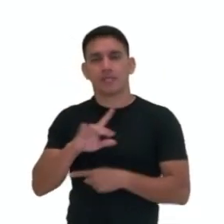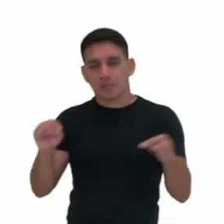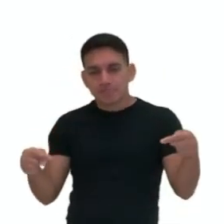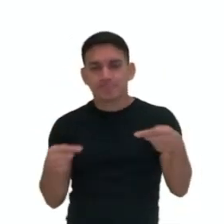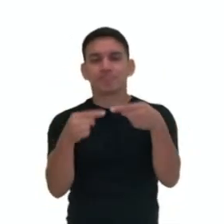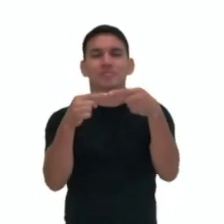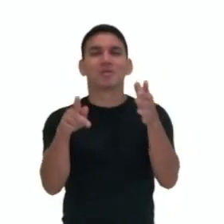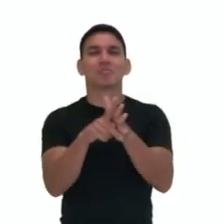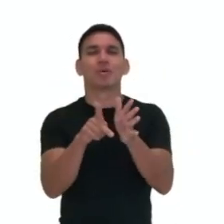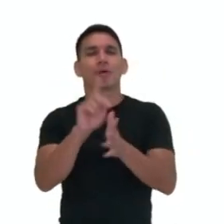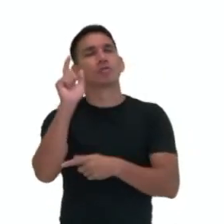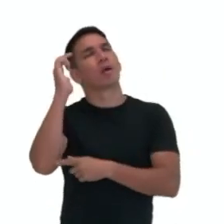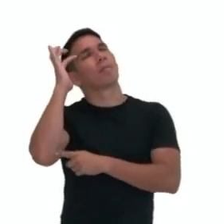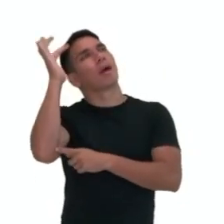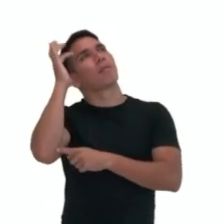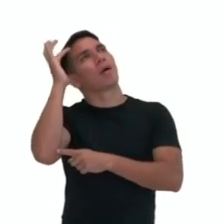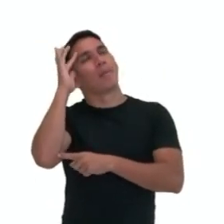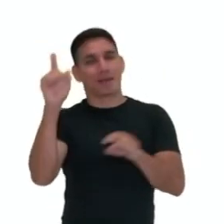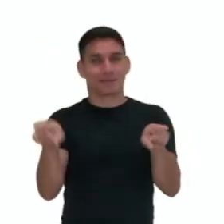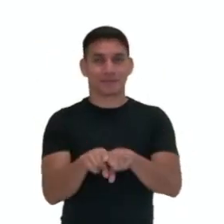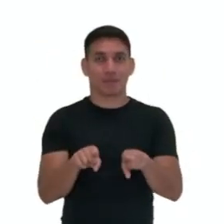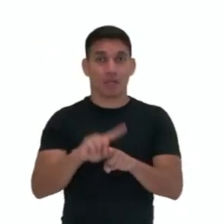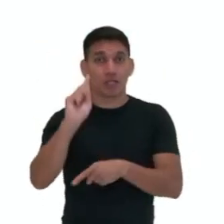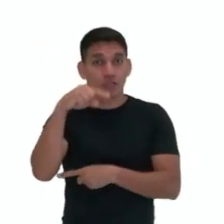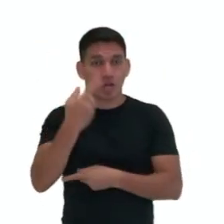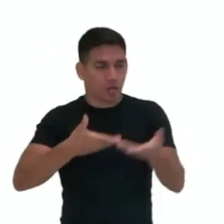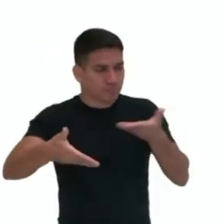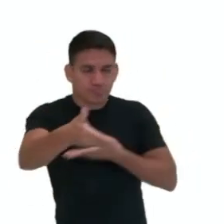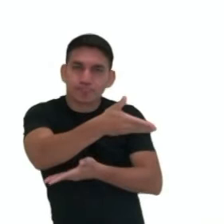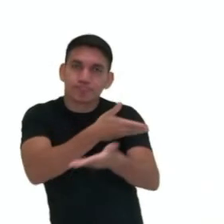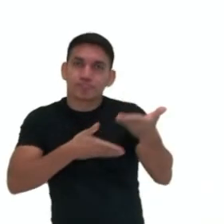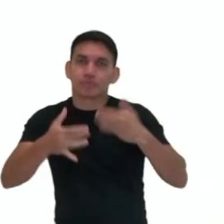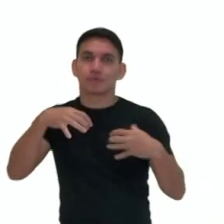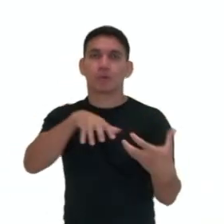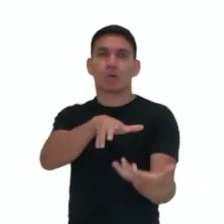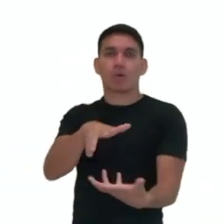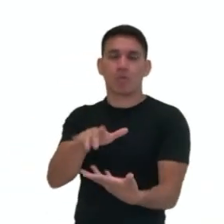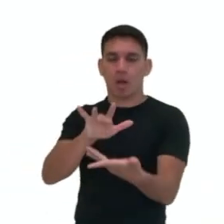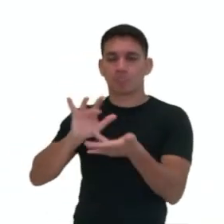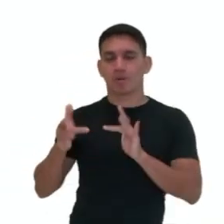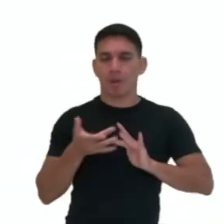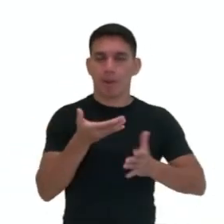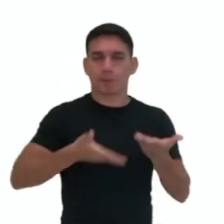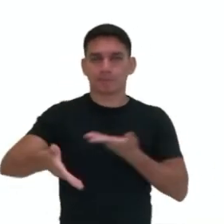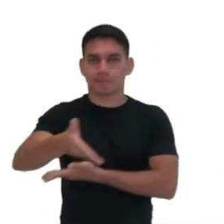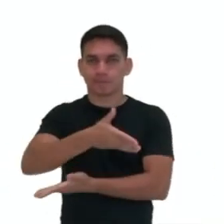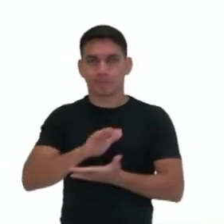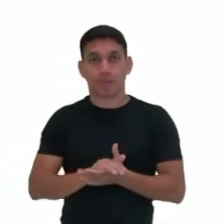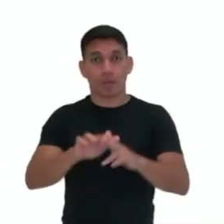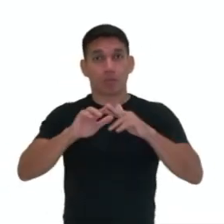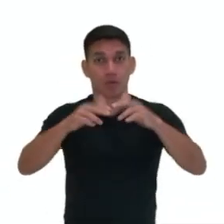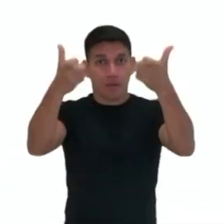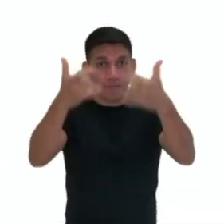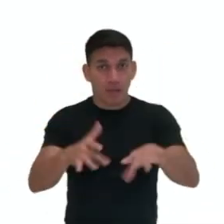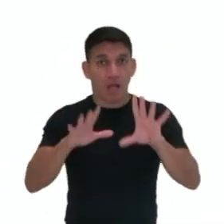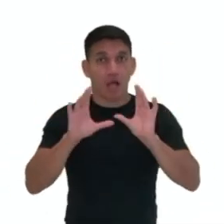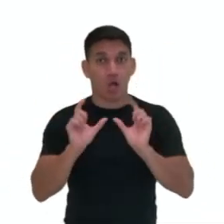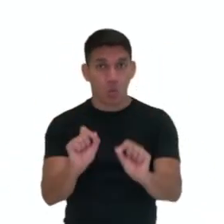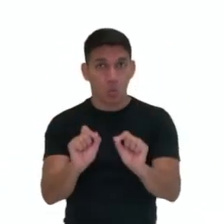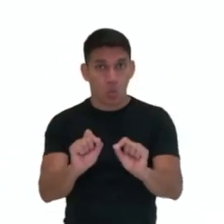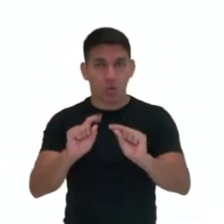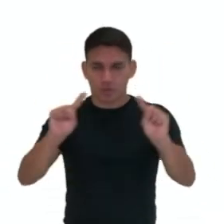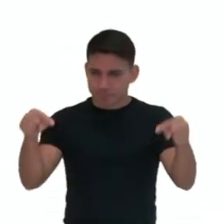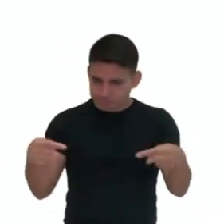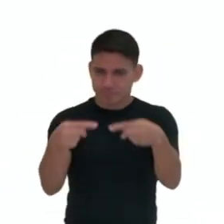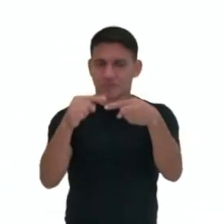com o nosso pensamento e com as nossas relações com o mundo à nossa volta. Então, ele vai atrelar